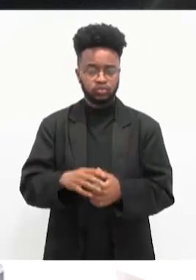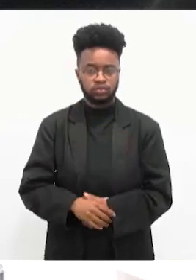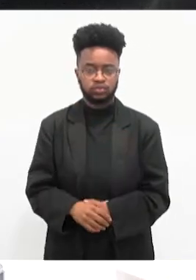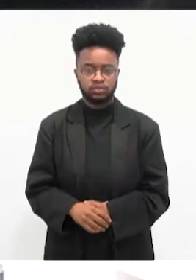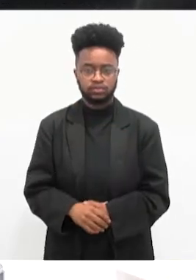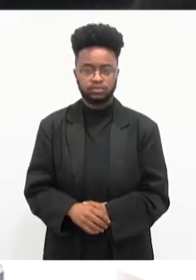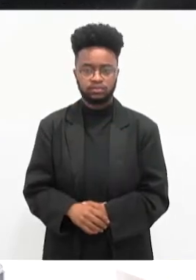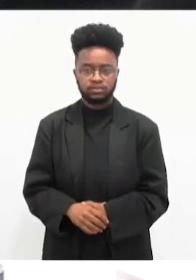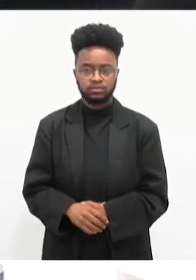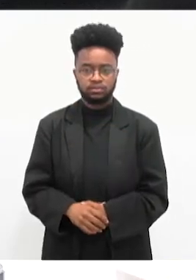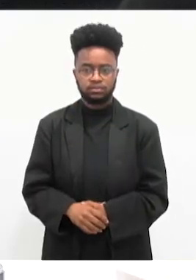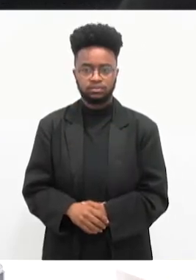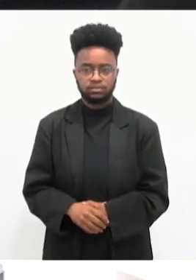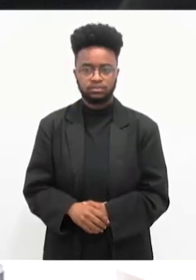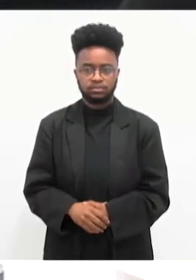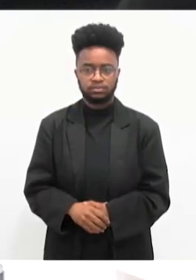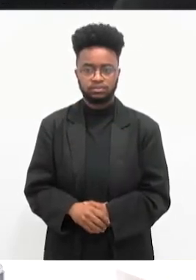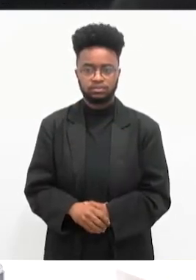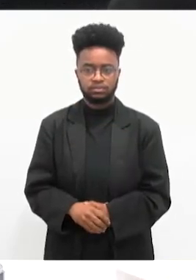Não é?